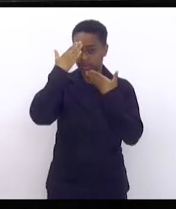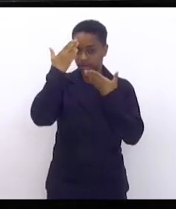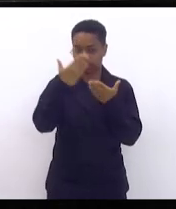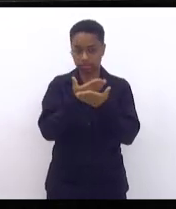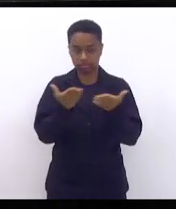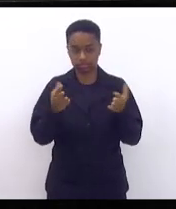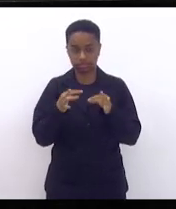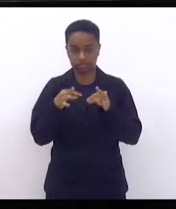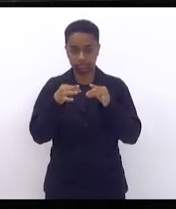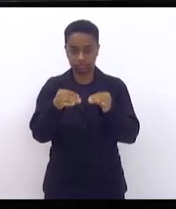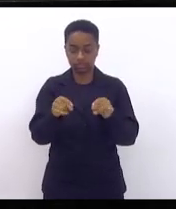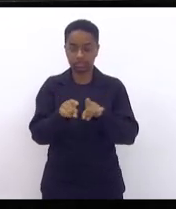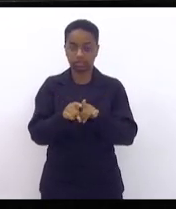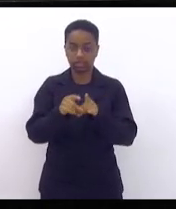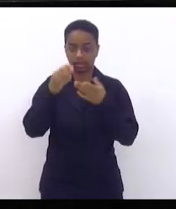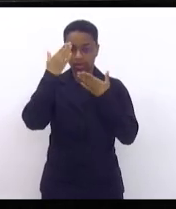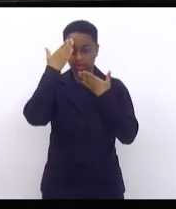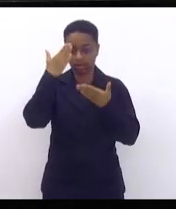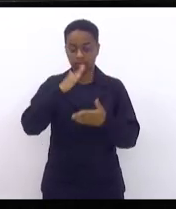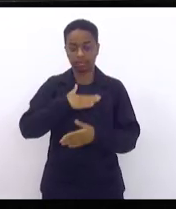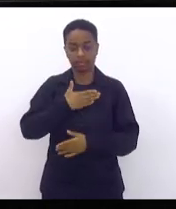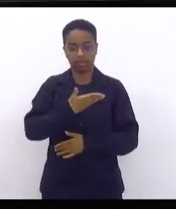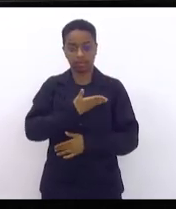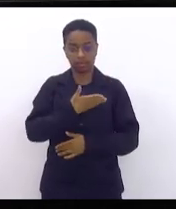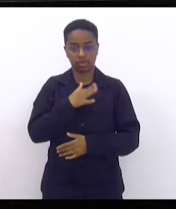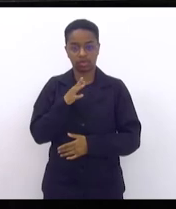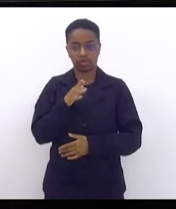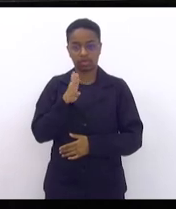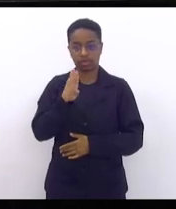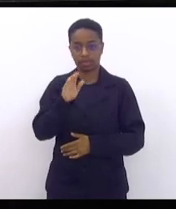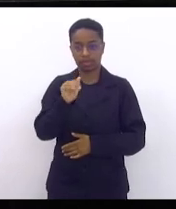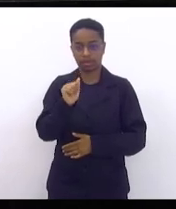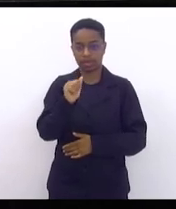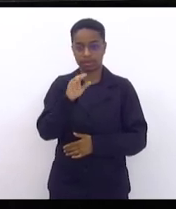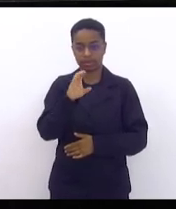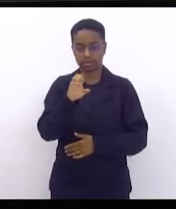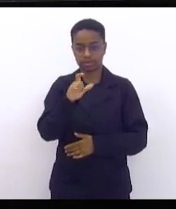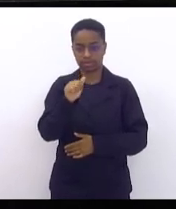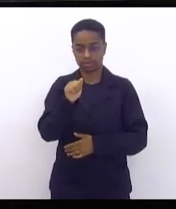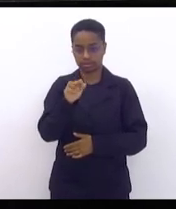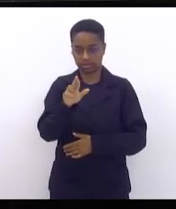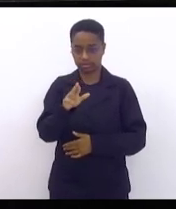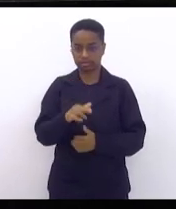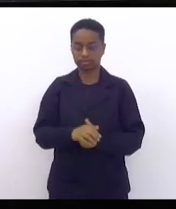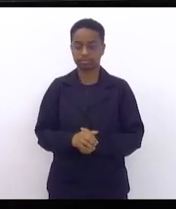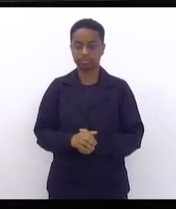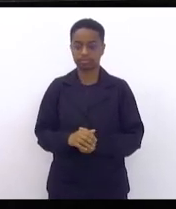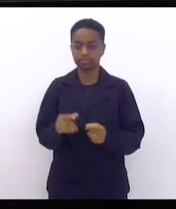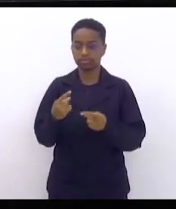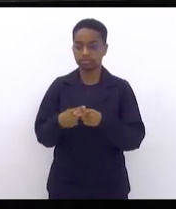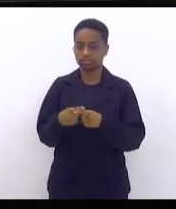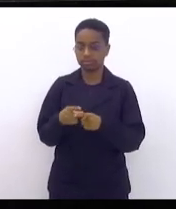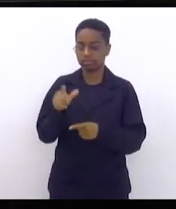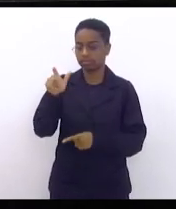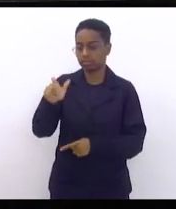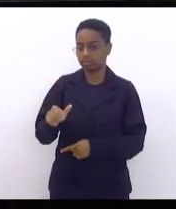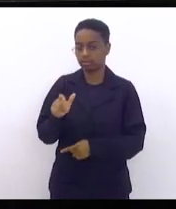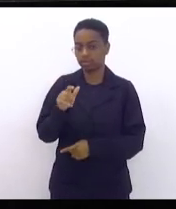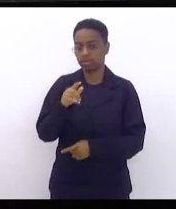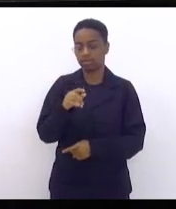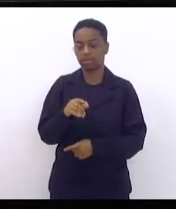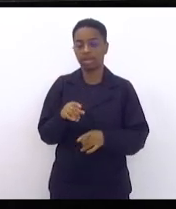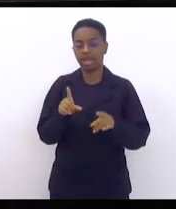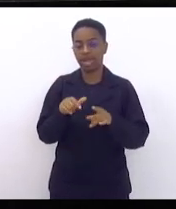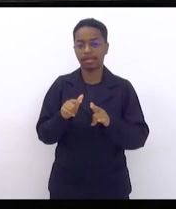agradecer ao meu companheiro Rodrigo Bacelar Rodrigo parcelar tem sido um guerreiro